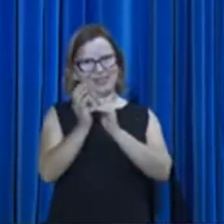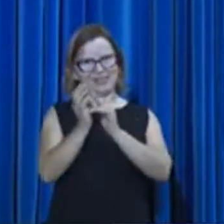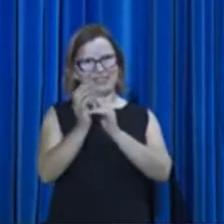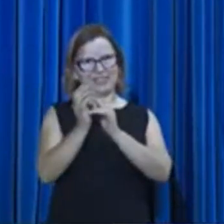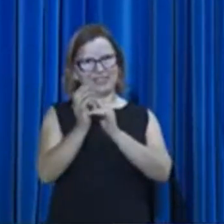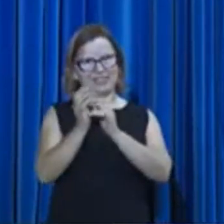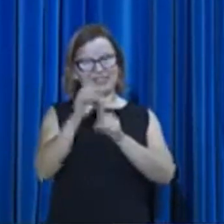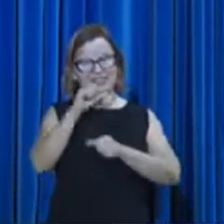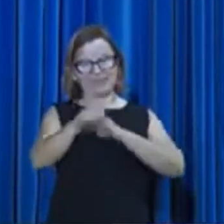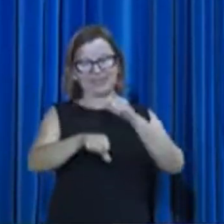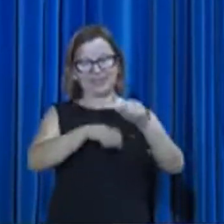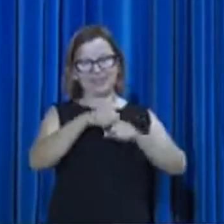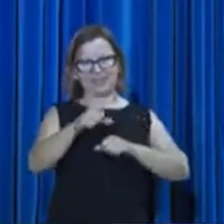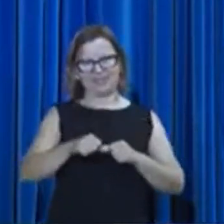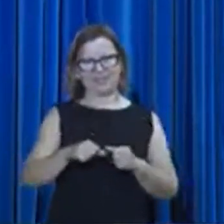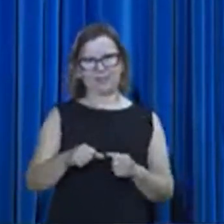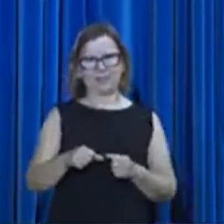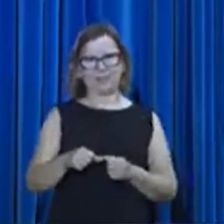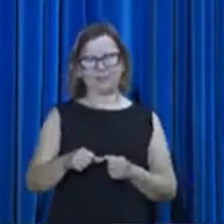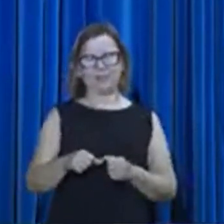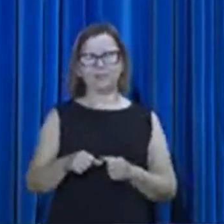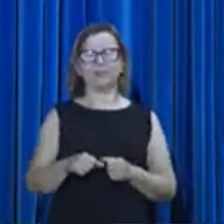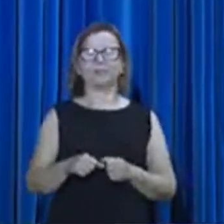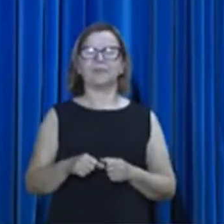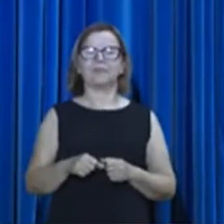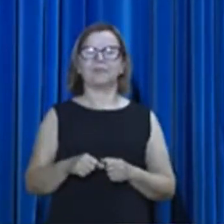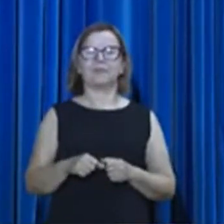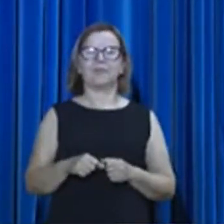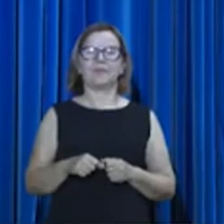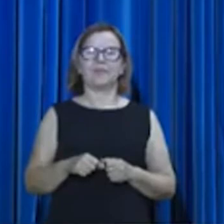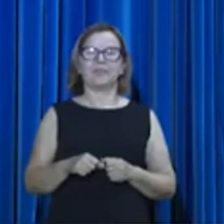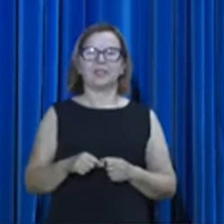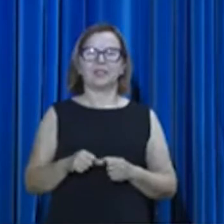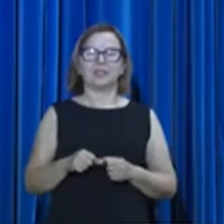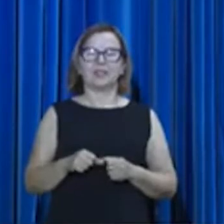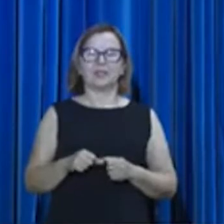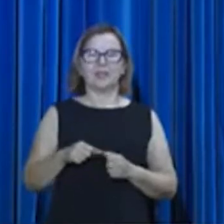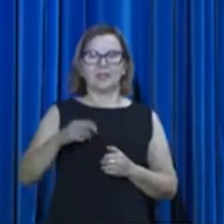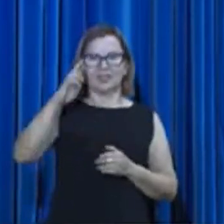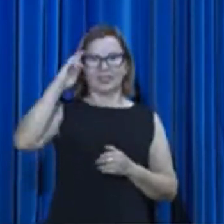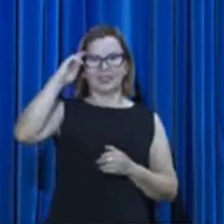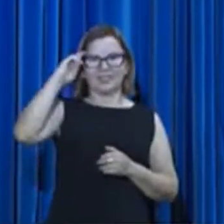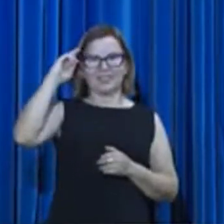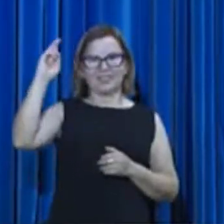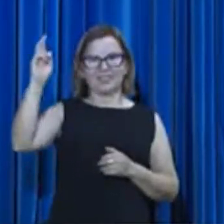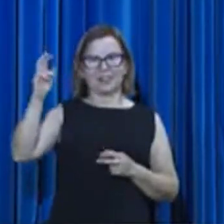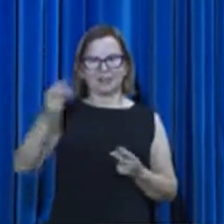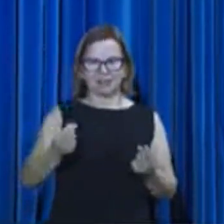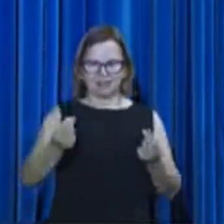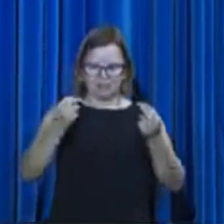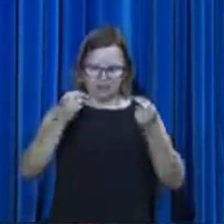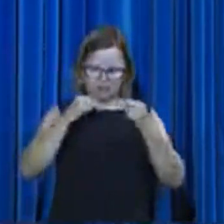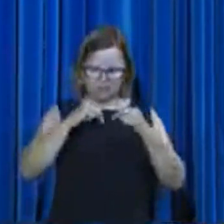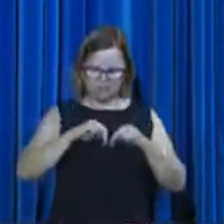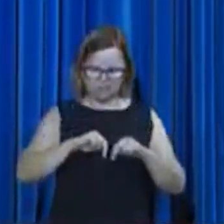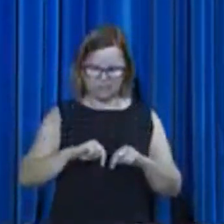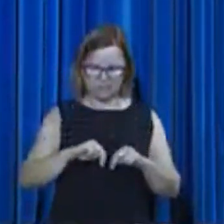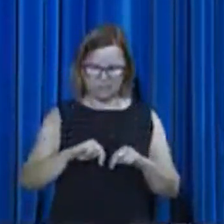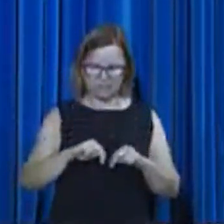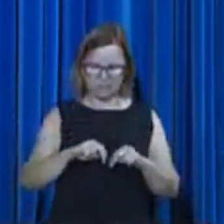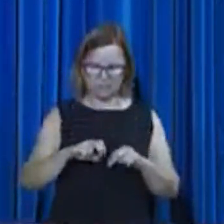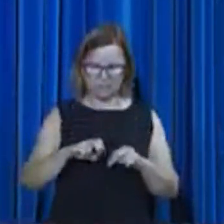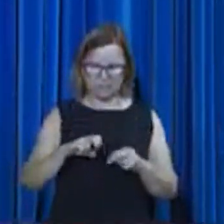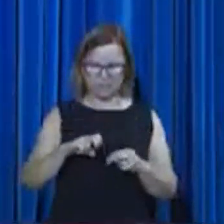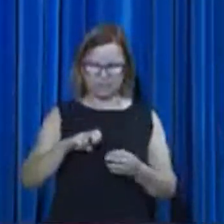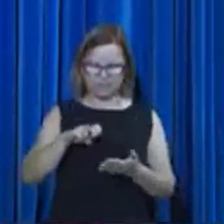E aí o Senhor vai mais profundamente. Ele se humilha, ele se abaixa, e ele